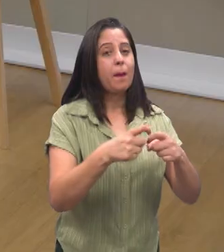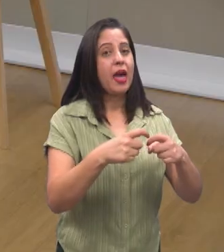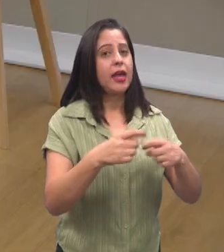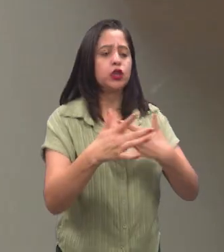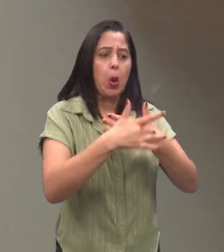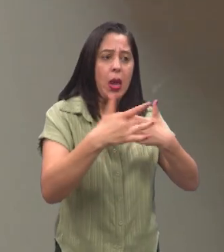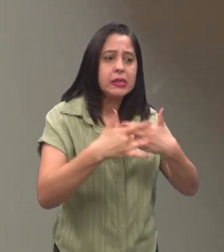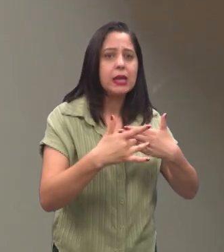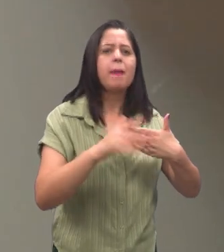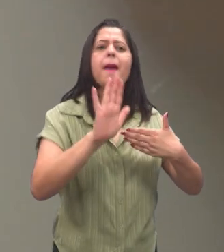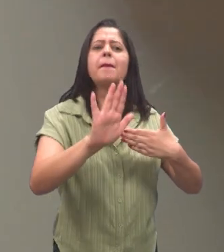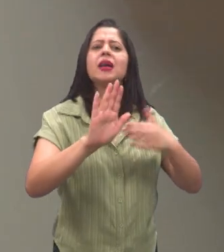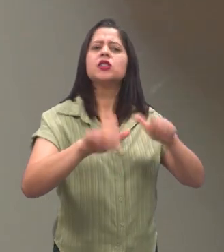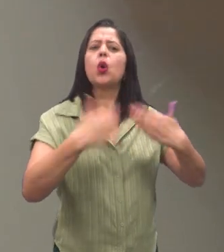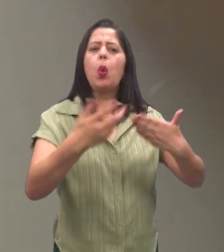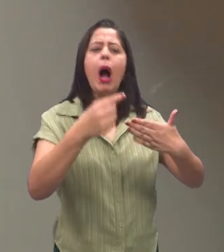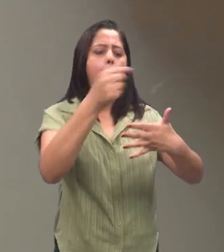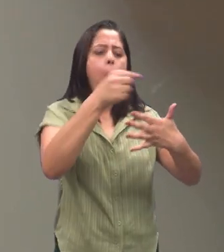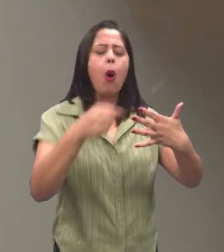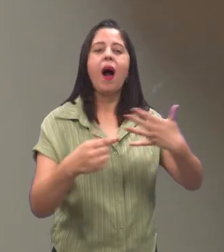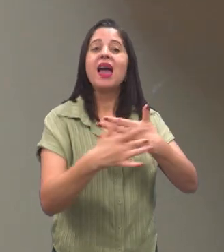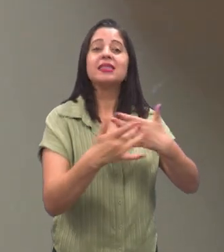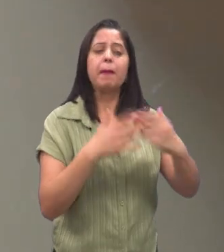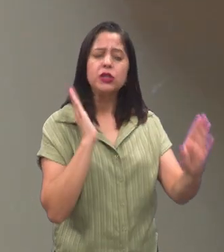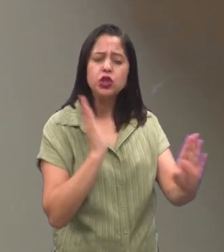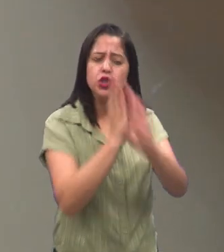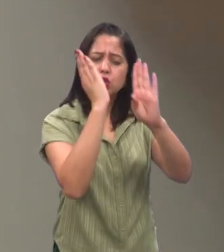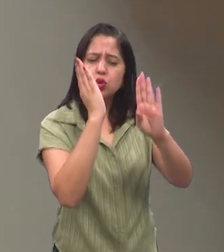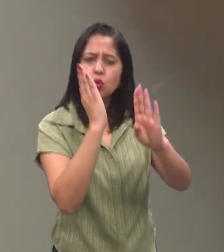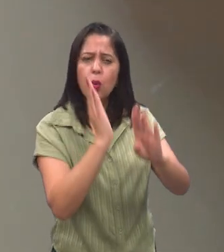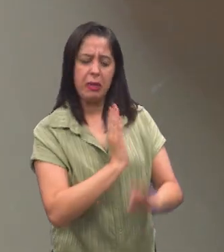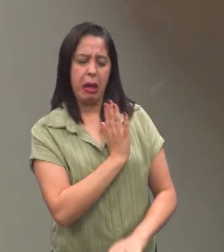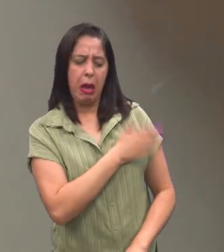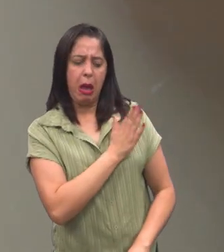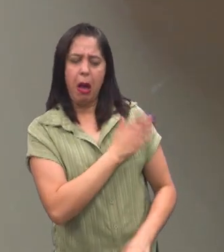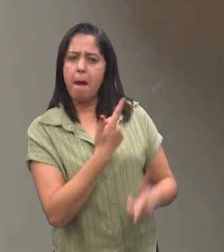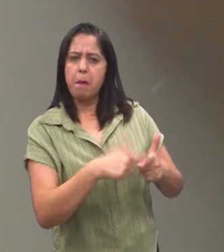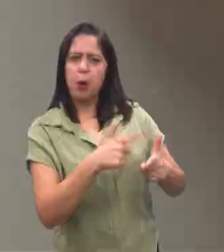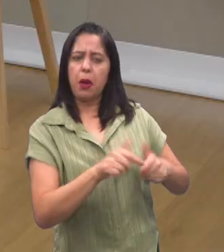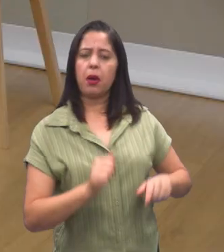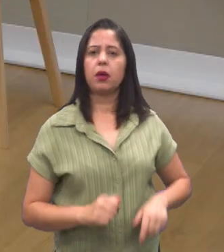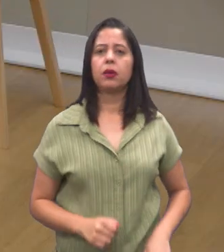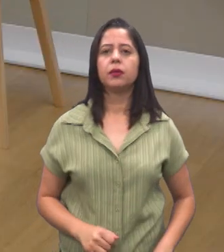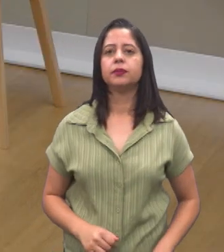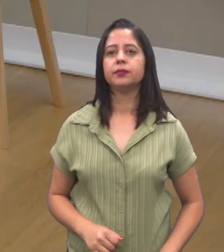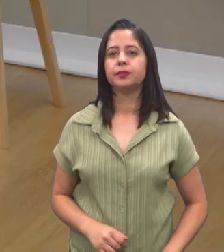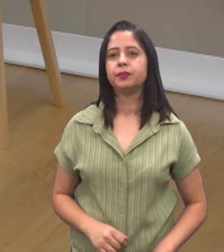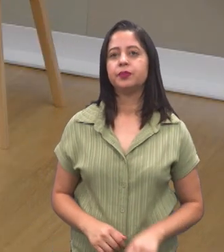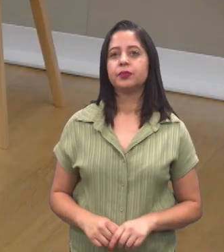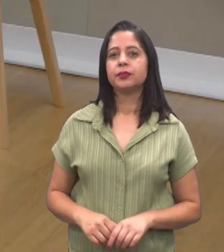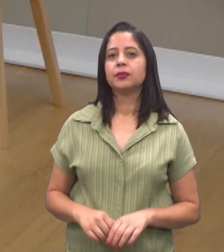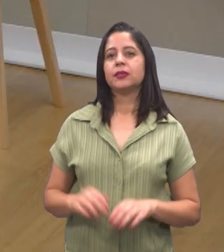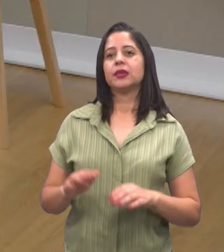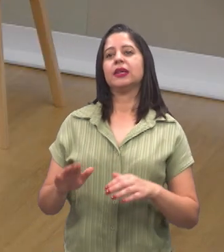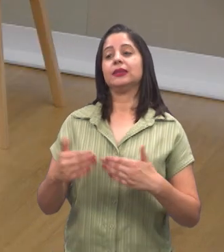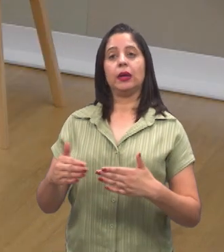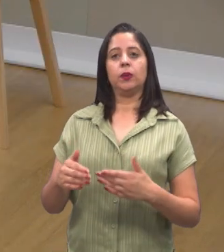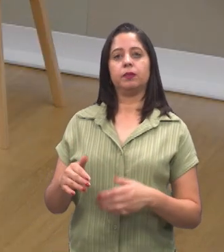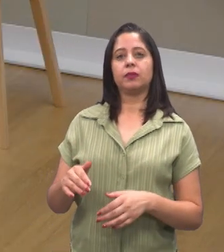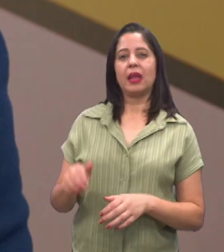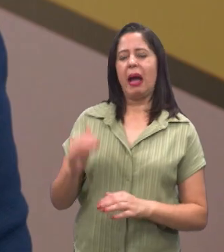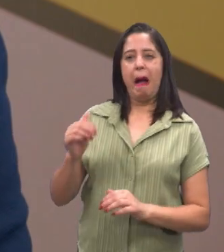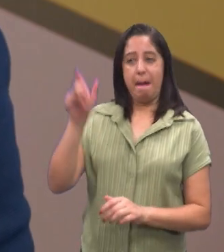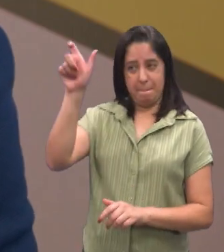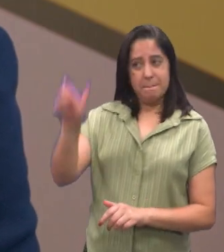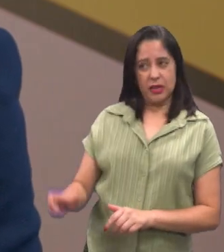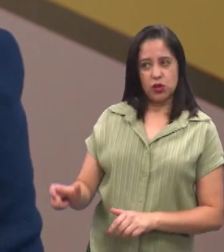são os exames mais comuns que vocês utilizam para detectar algum problema cardiovascular? Bom, pegando o exemplo de um adulto aí na